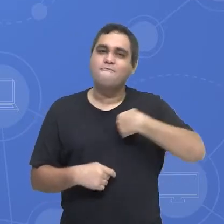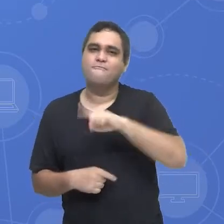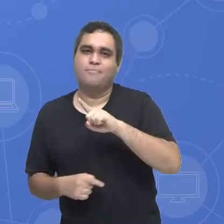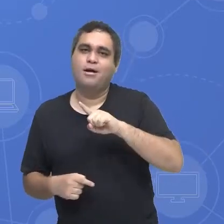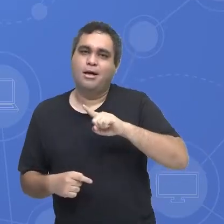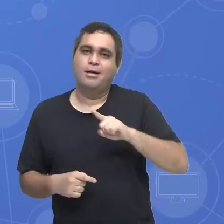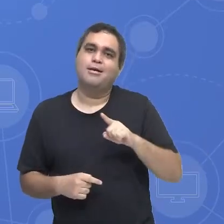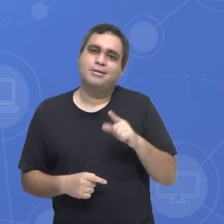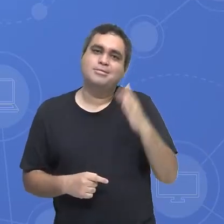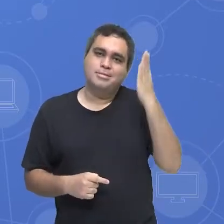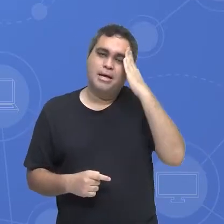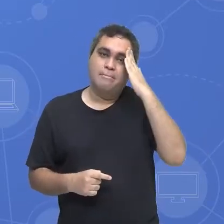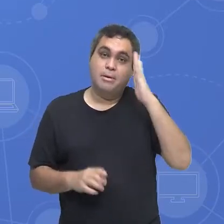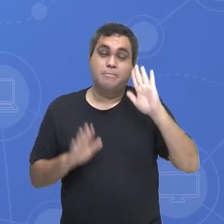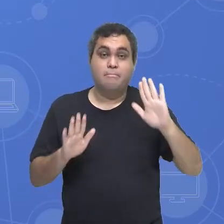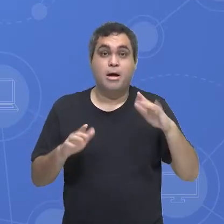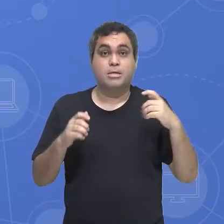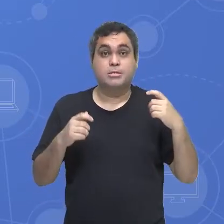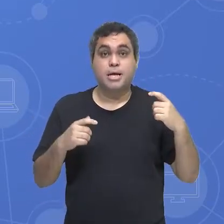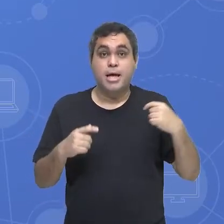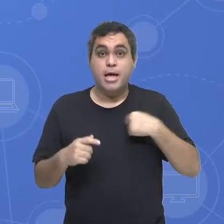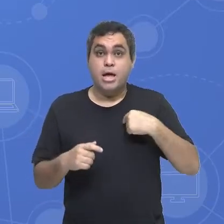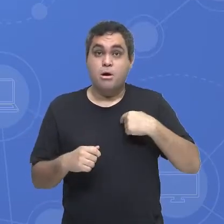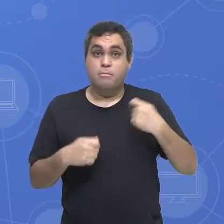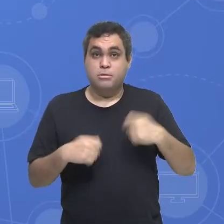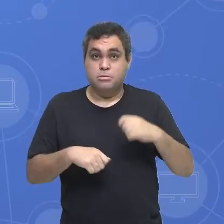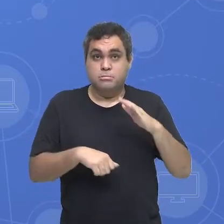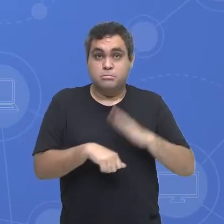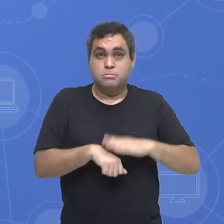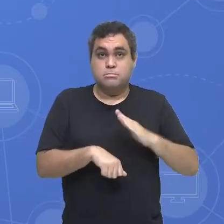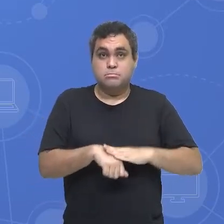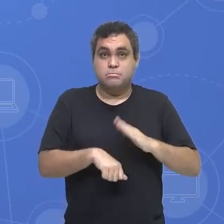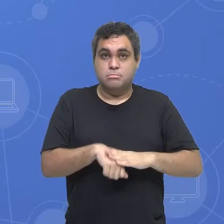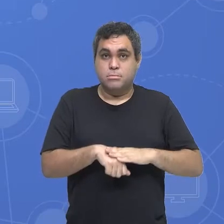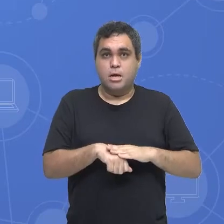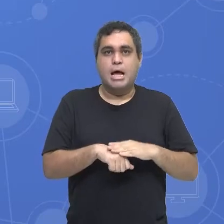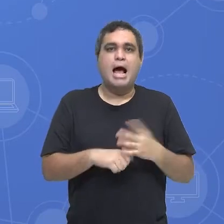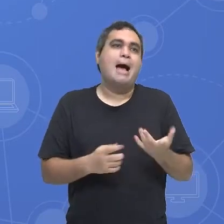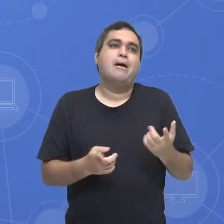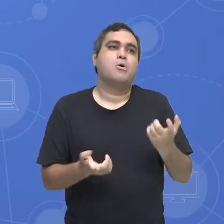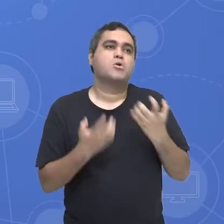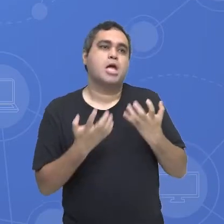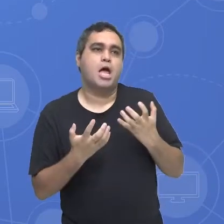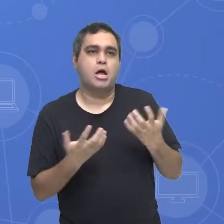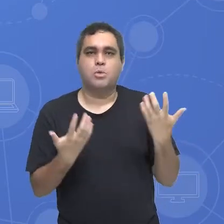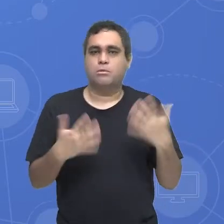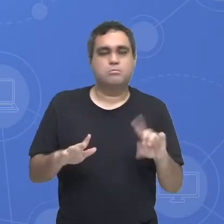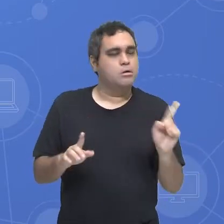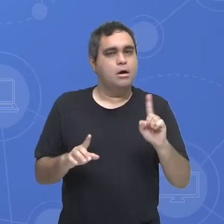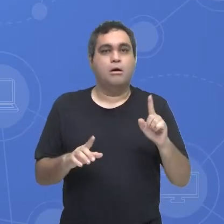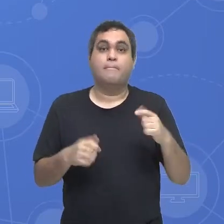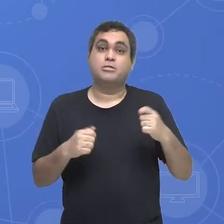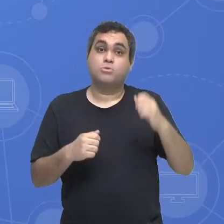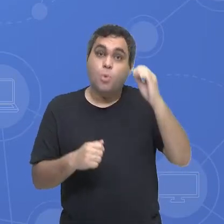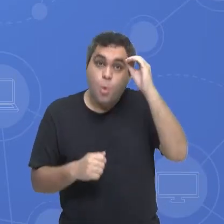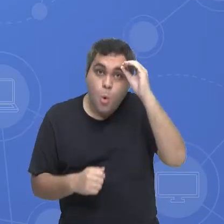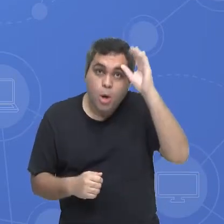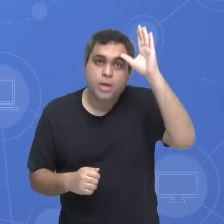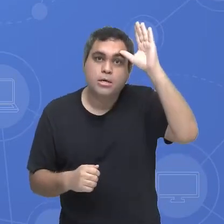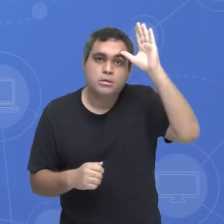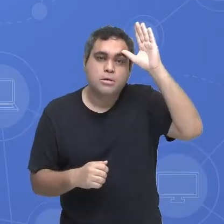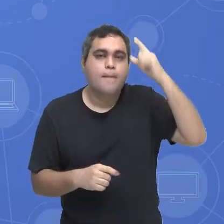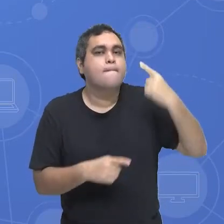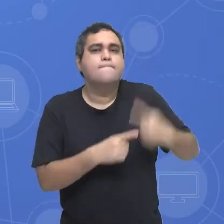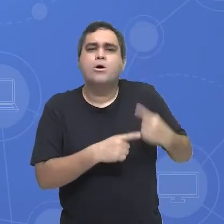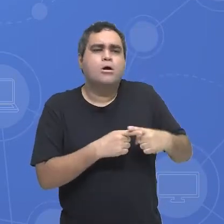daí, né? Mas eu tenho que tomar essa decisão, não só porque eu quero fazer ou não quero fazer, mas quando eu tomo essa decisão